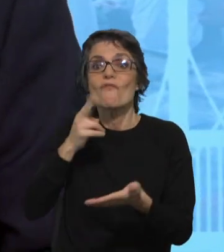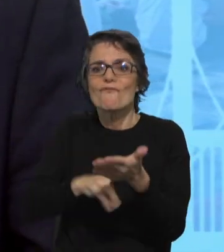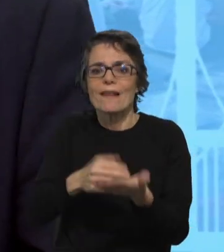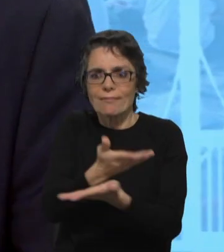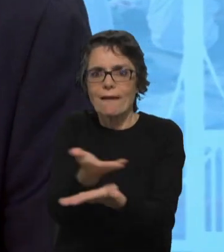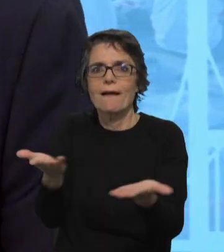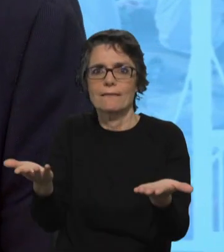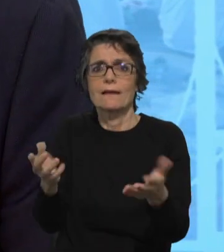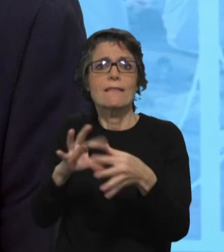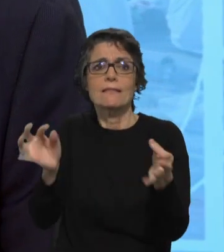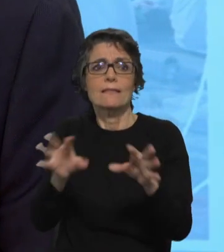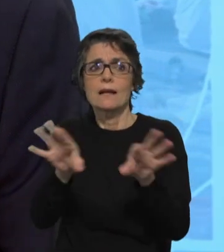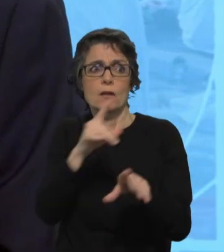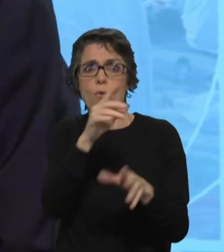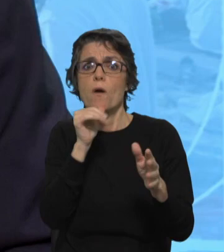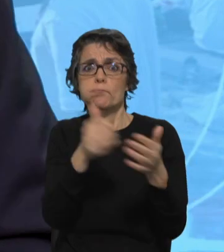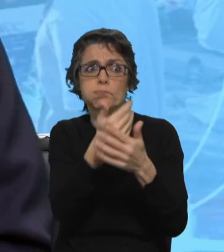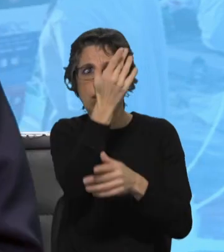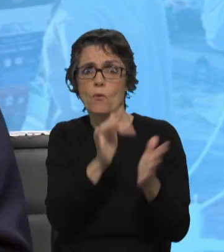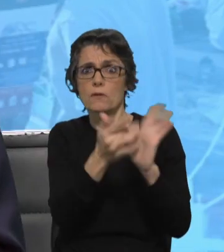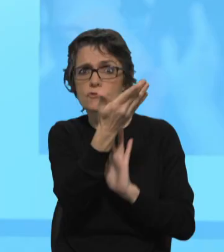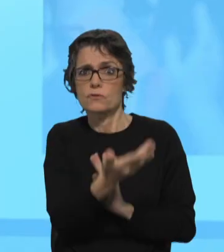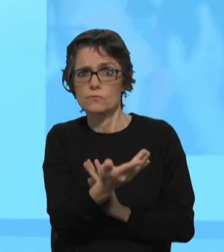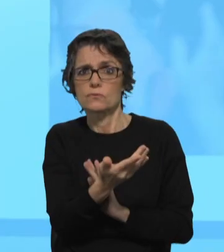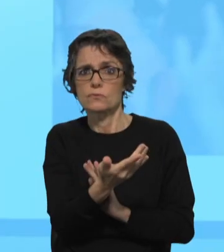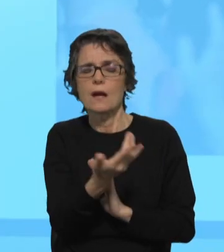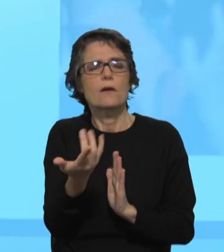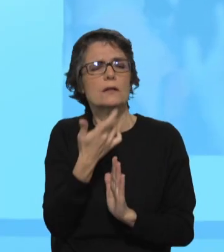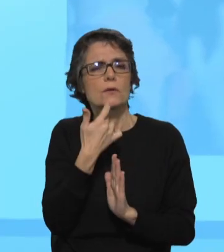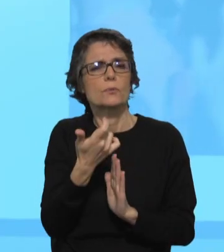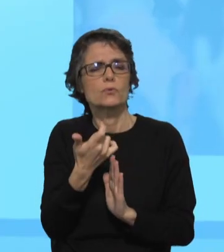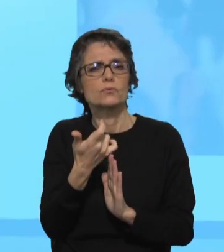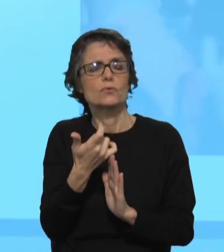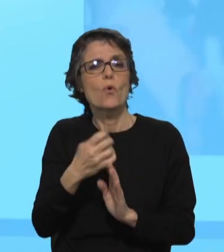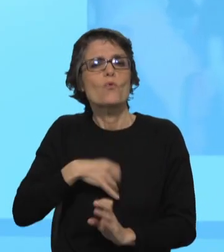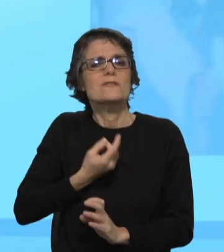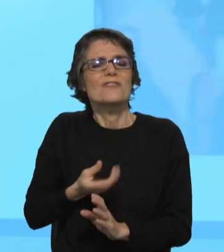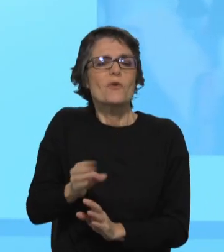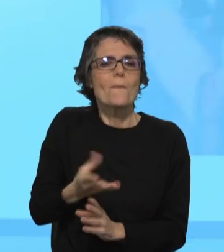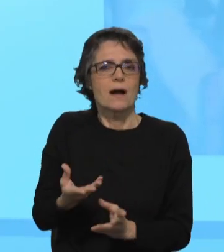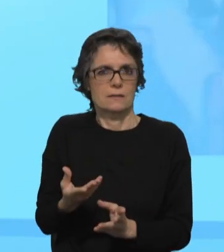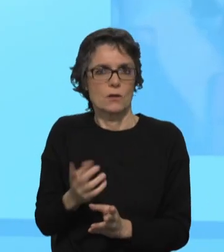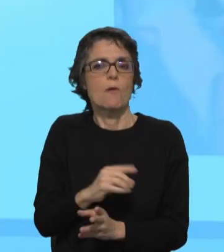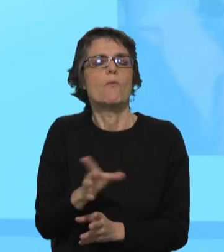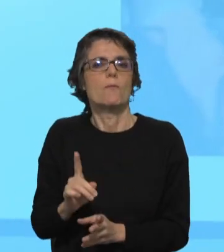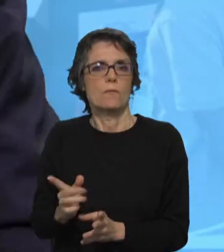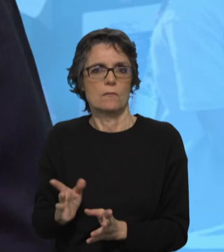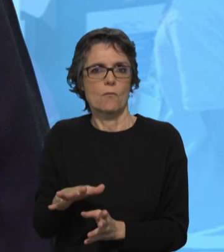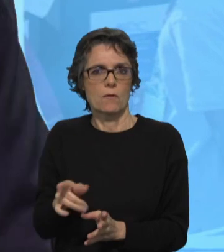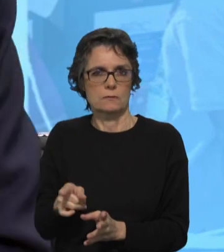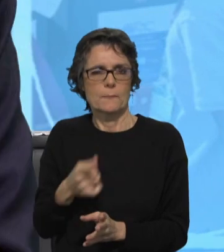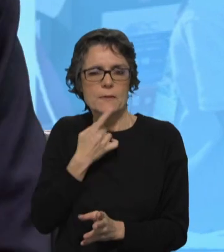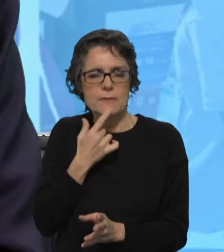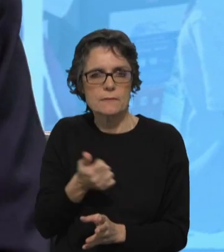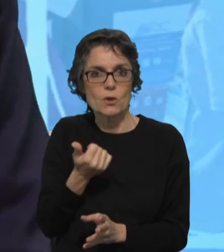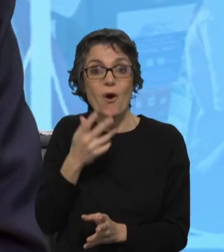tal como a morte de Jesus foi real. Onde é que está o extra de significado, o dom de significado para todas as áreas